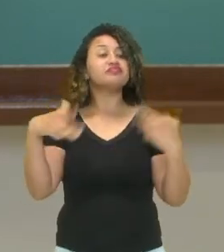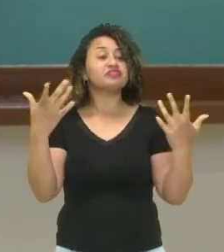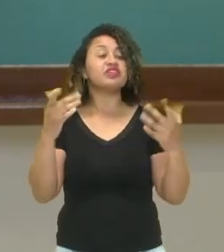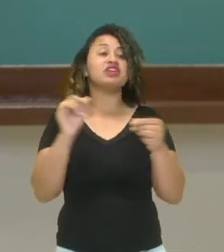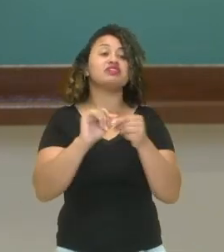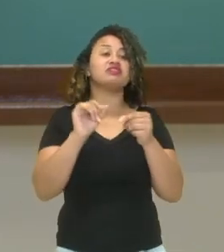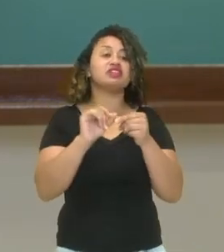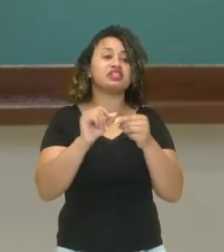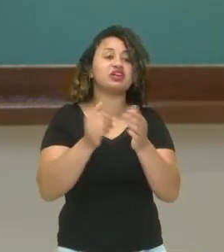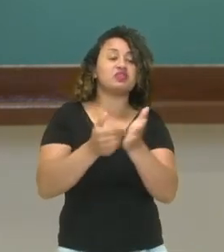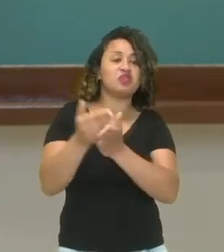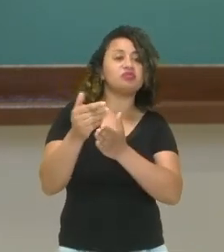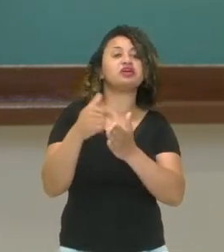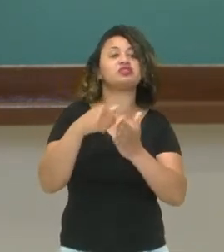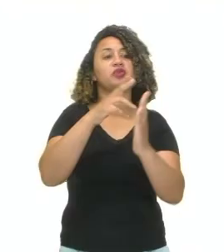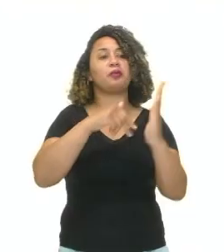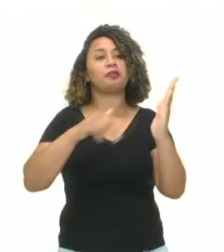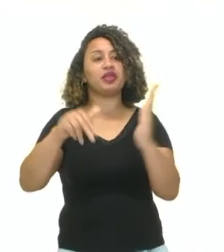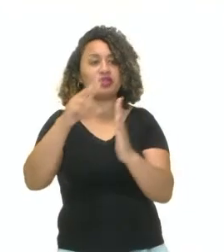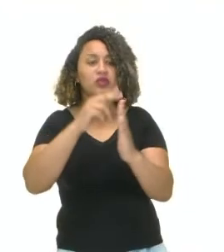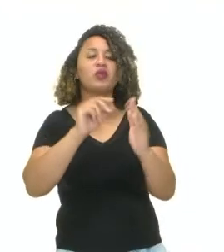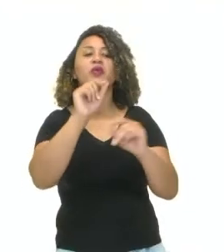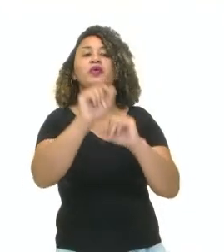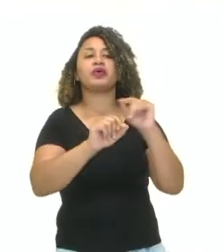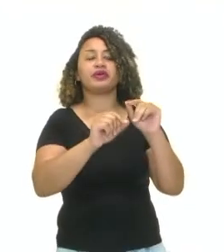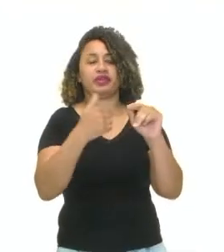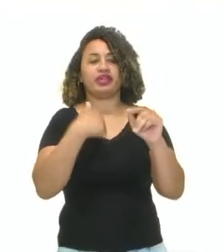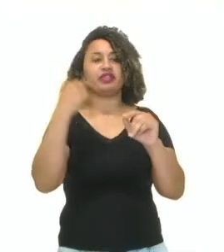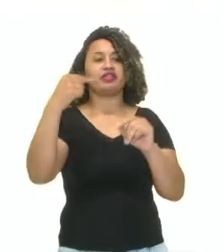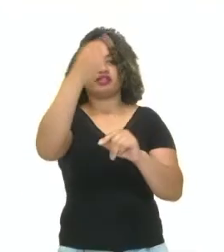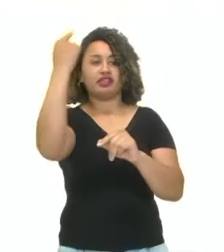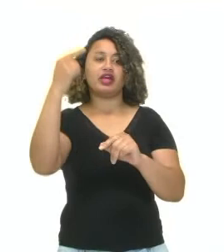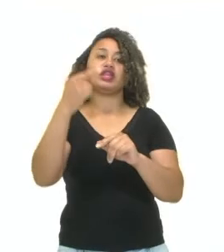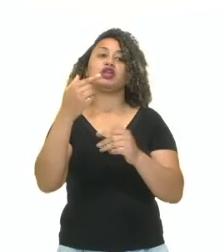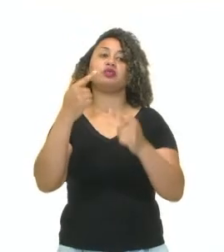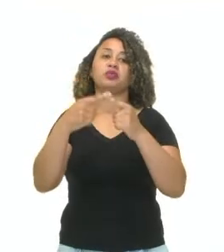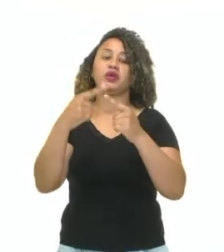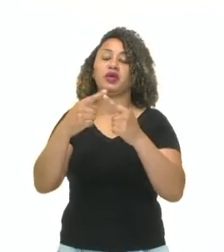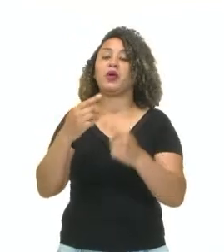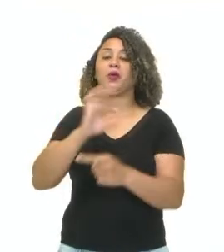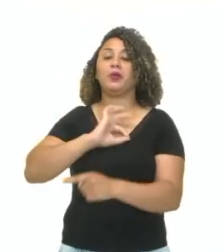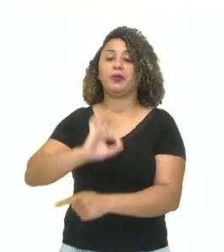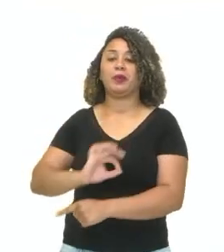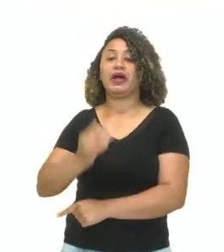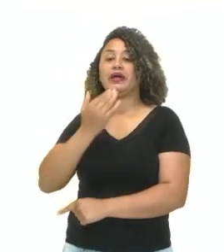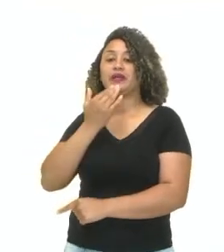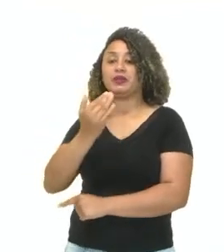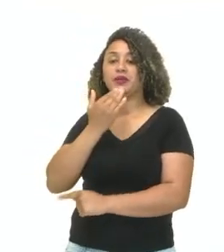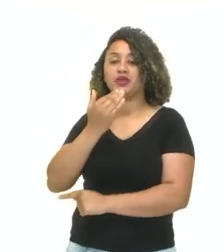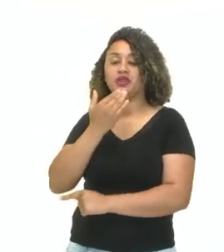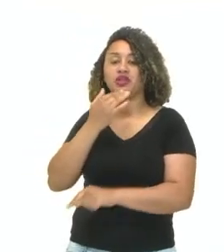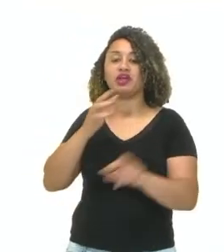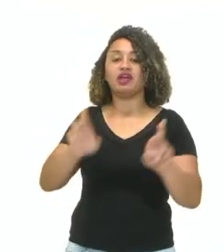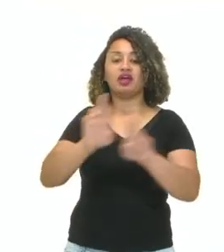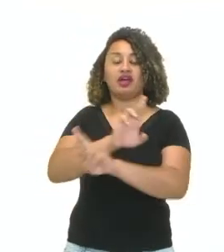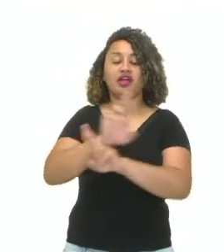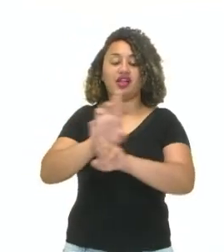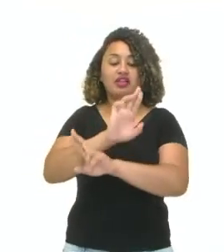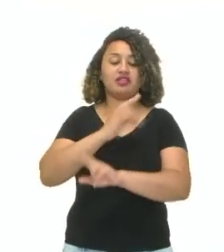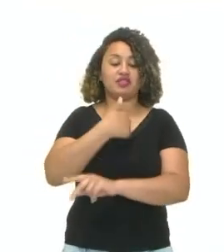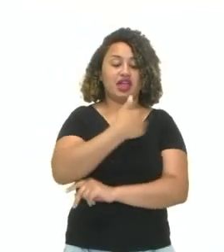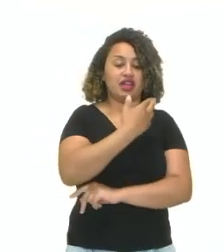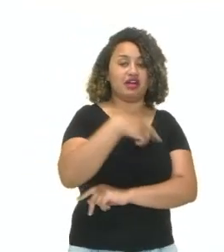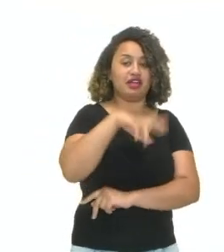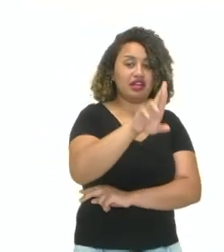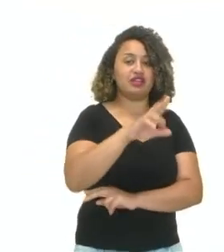pinturas sacras sobre a encomenda do padre Miguel Corrêa Pacheco. A relação da religião aqui na arte brasileira, ela sempre foi